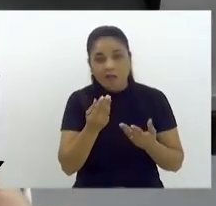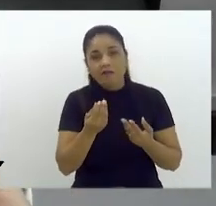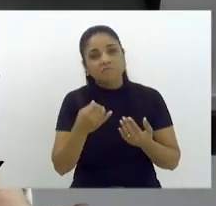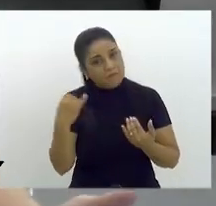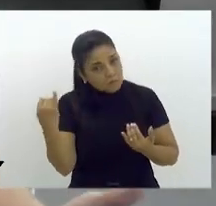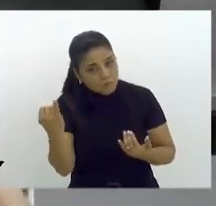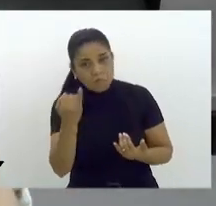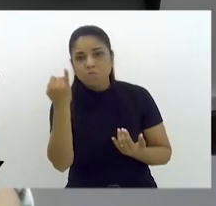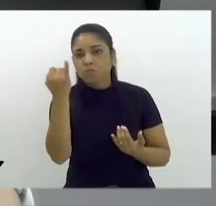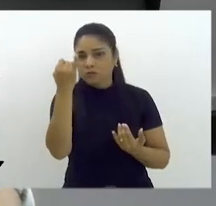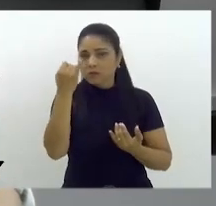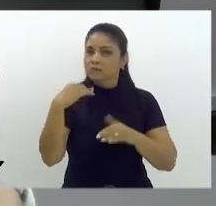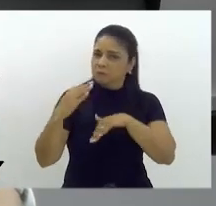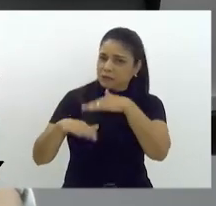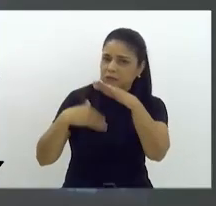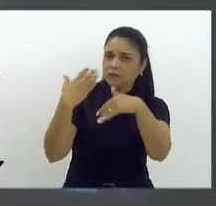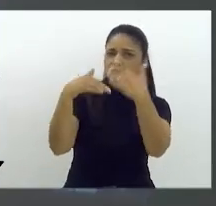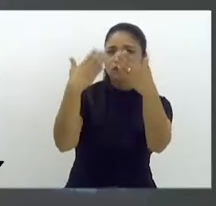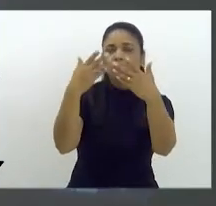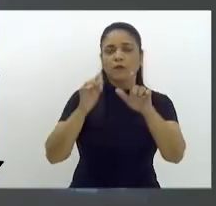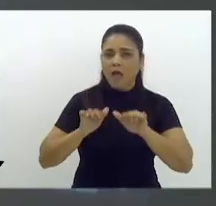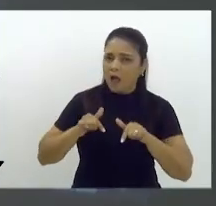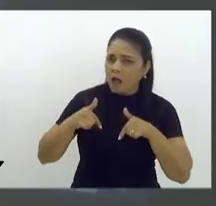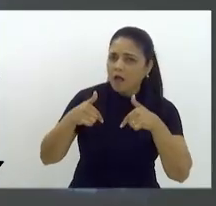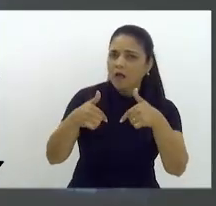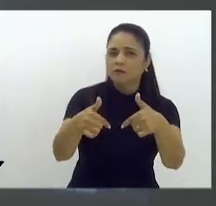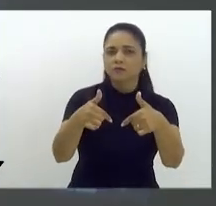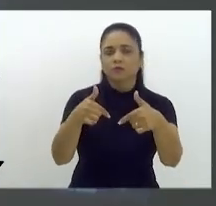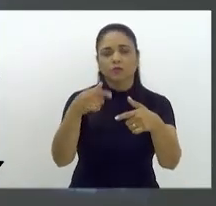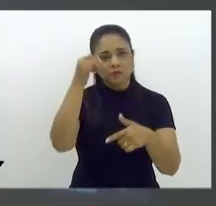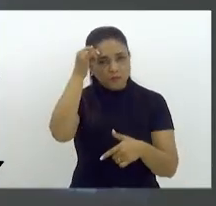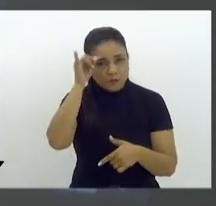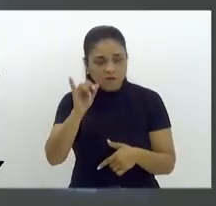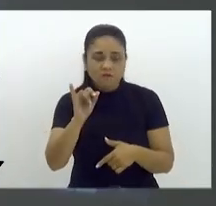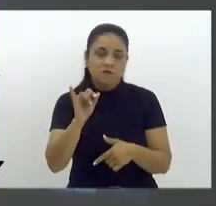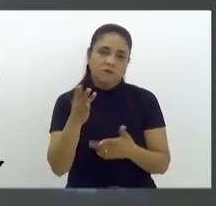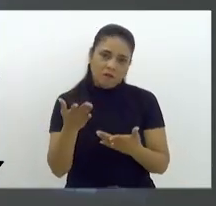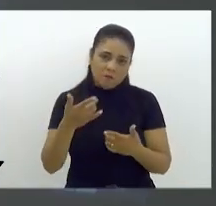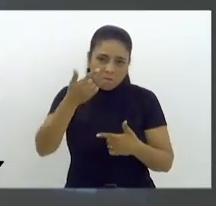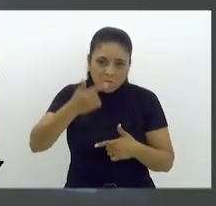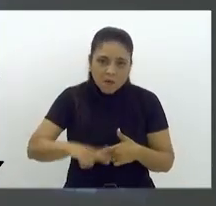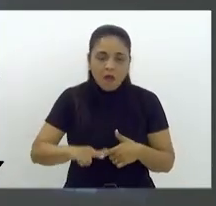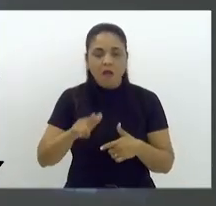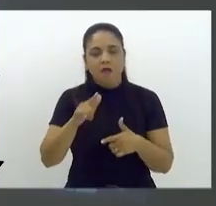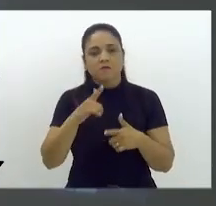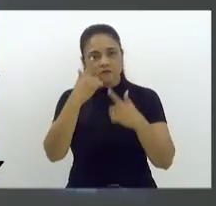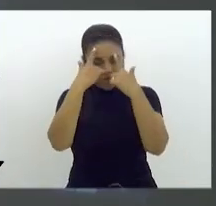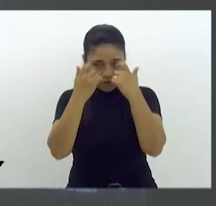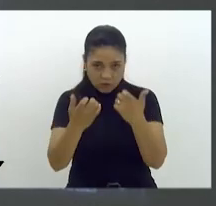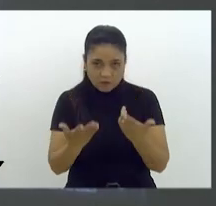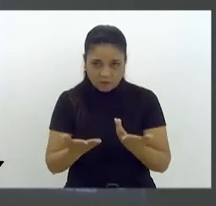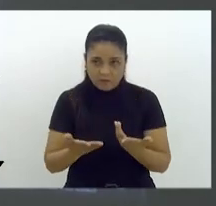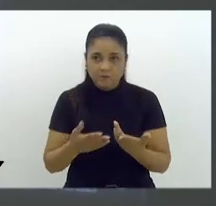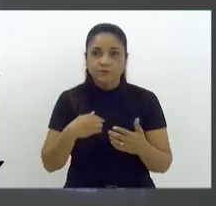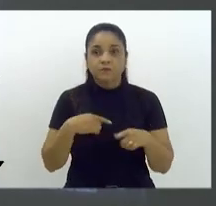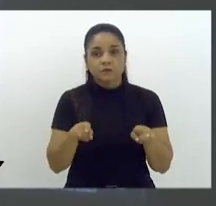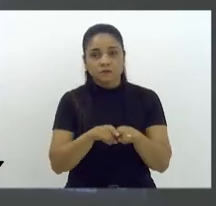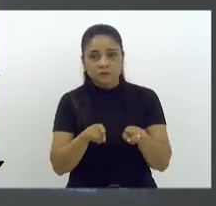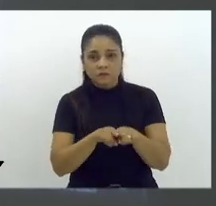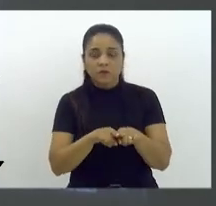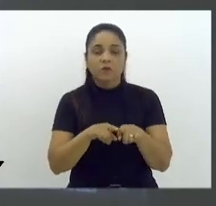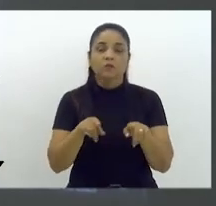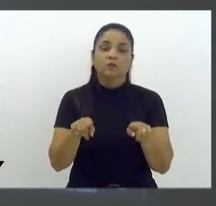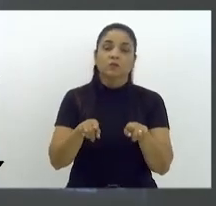é importante para se desenvolverem as medidas né de prevenção principalmente Então os principais desafios na atuação preventiva